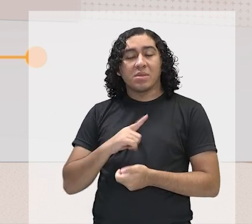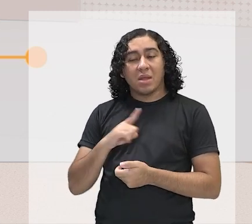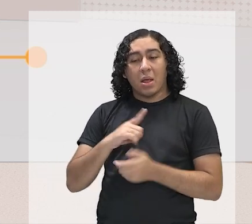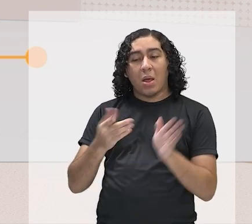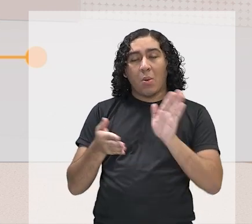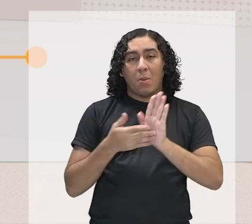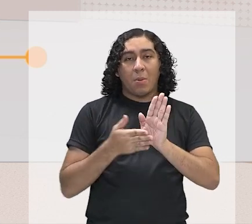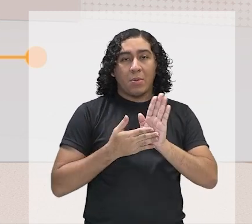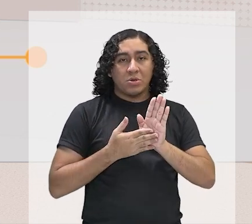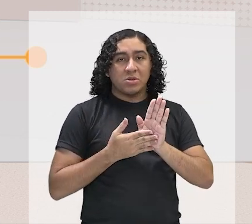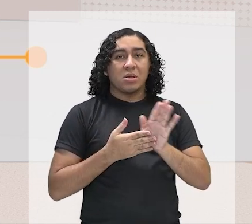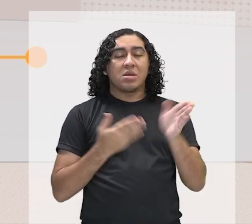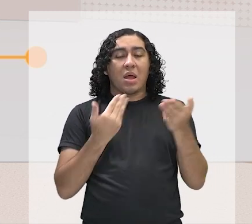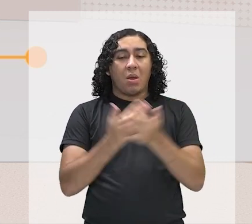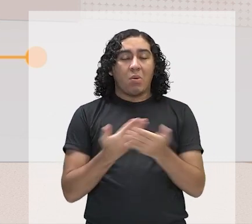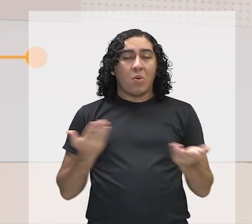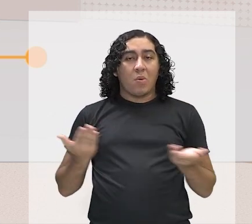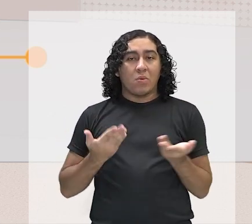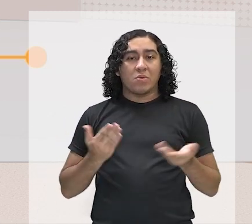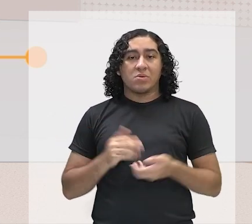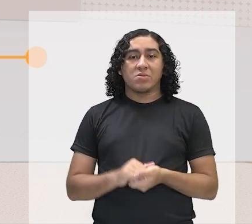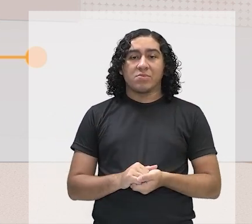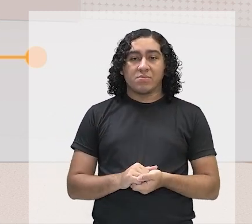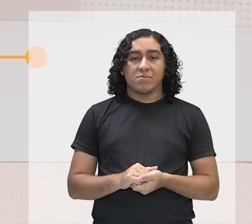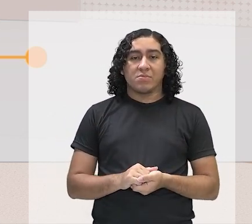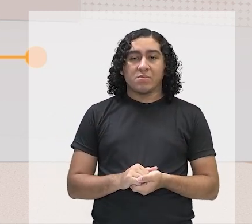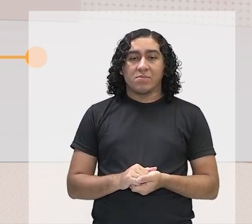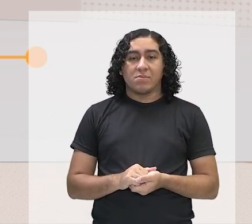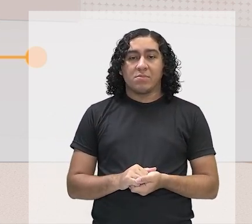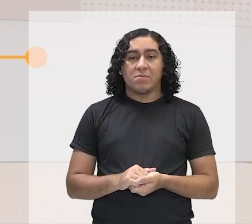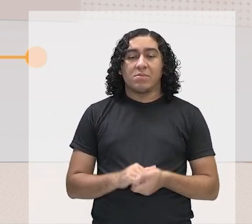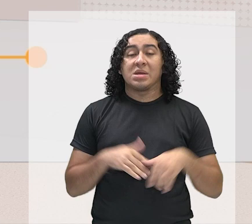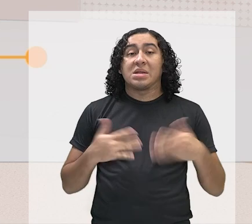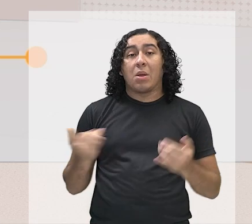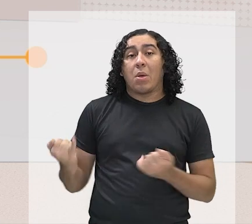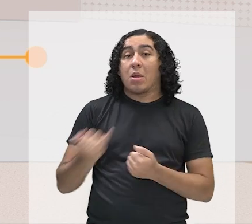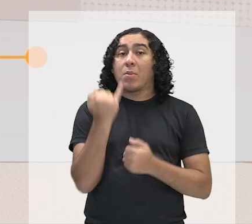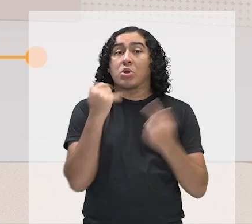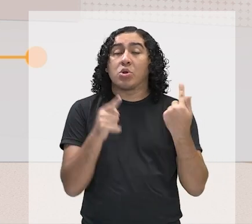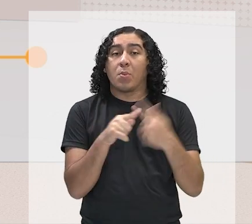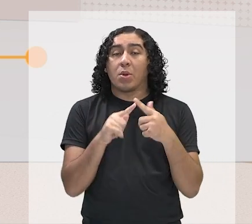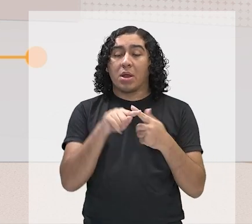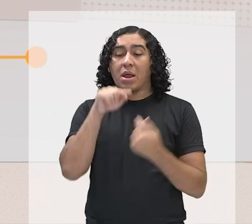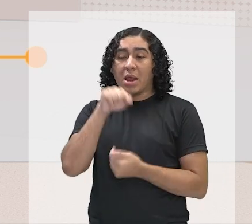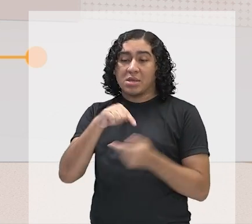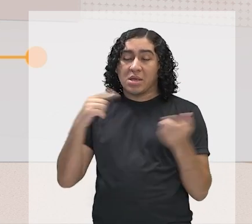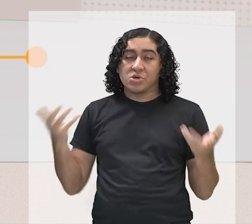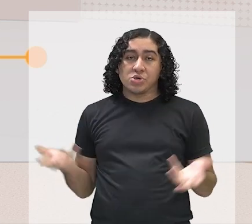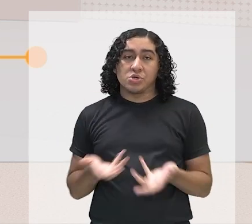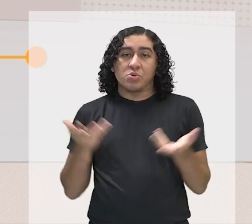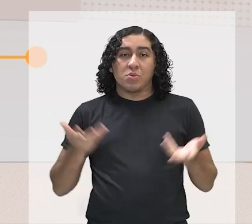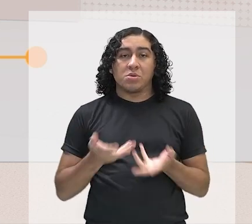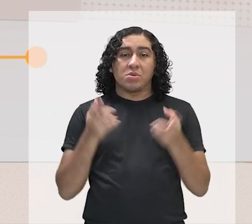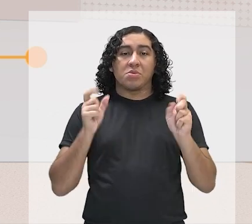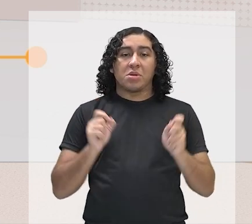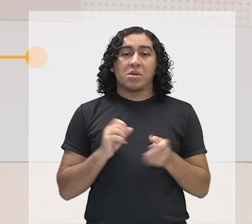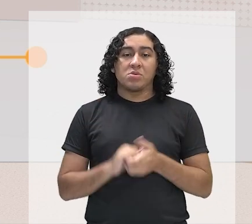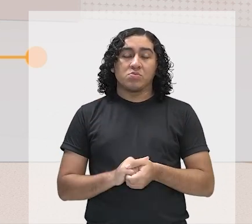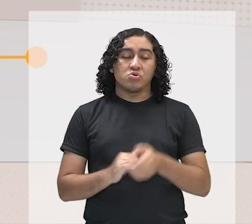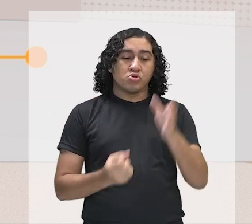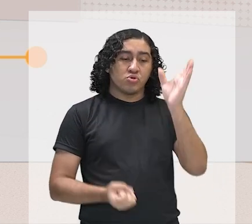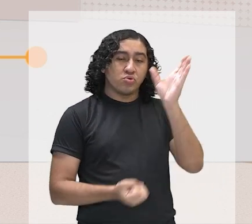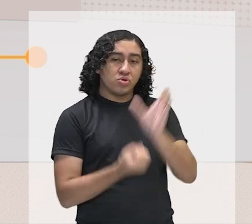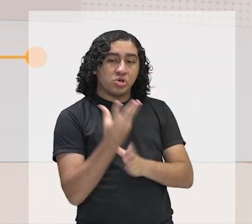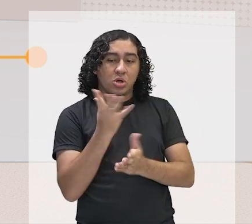é estudar o papel do PNUMA e do IBAMA. Elas foram importantes porque foram elas que estimularam a criação de